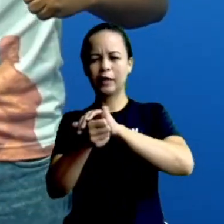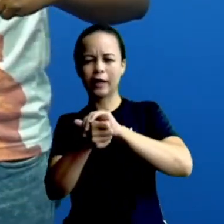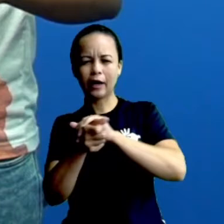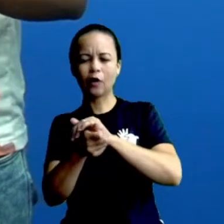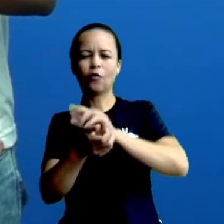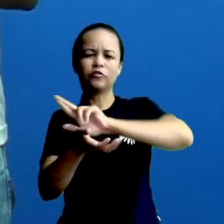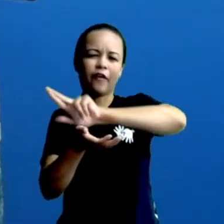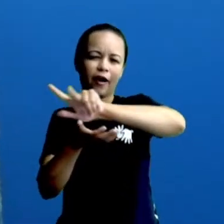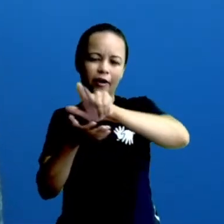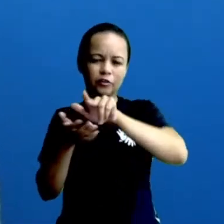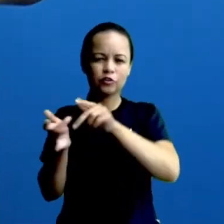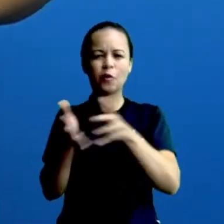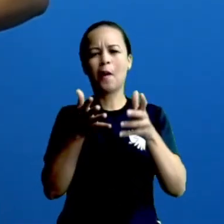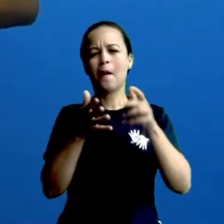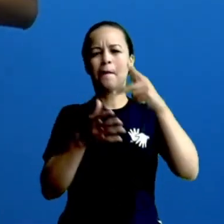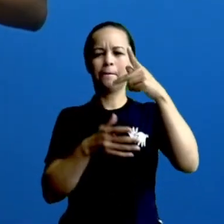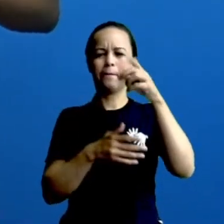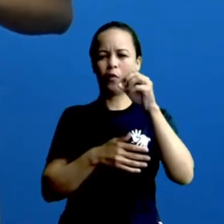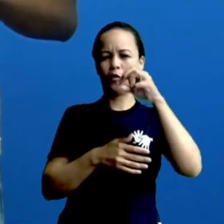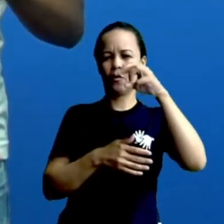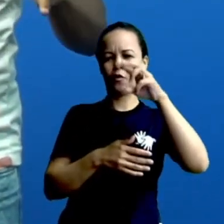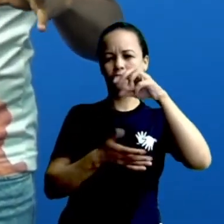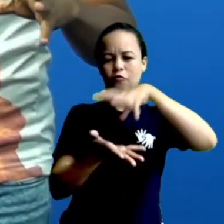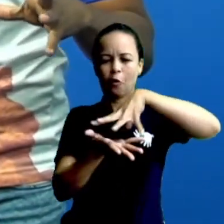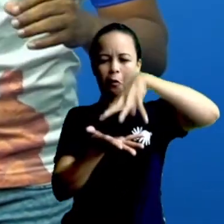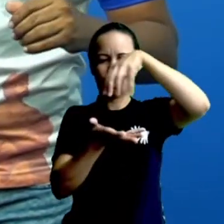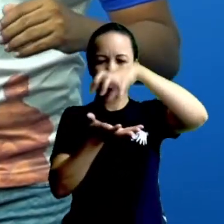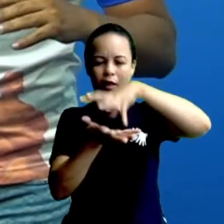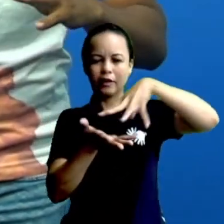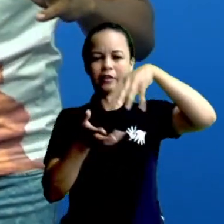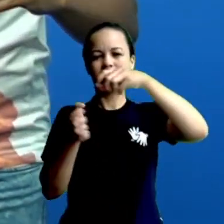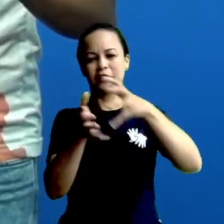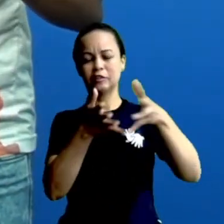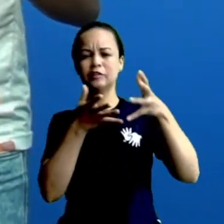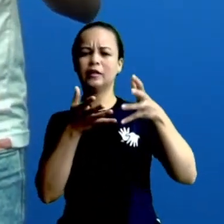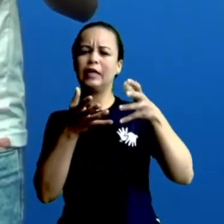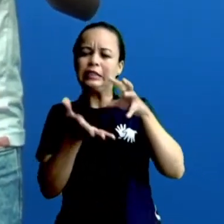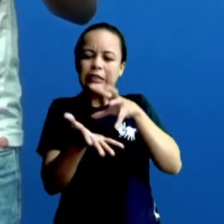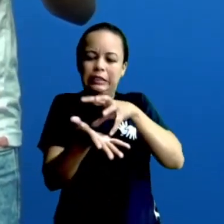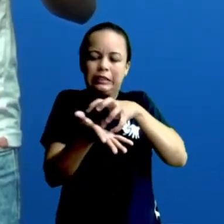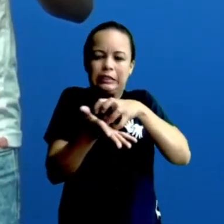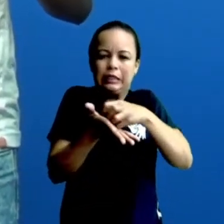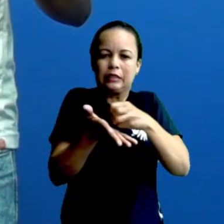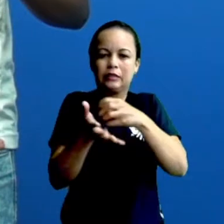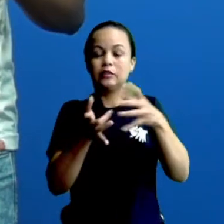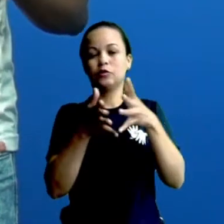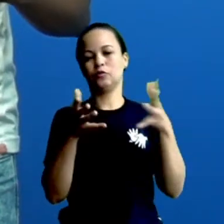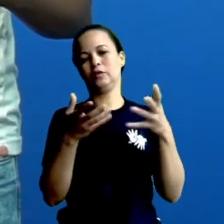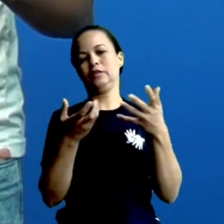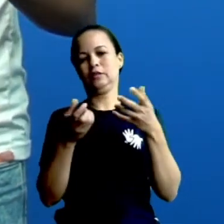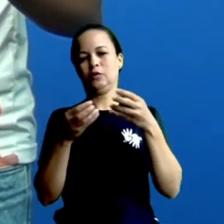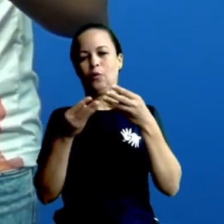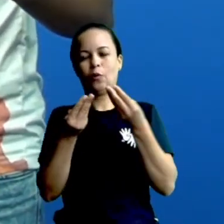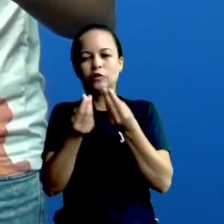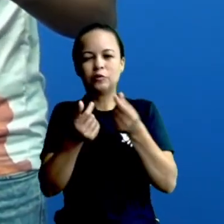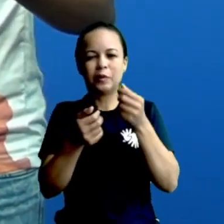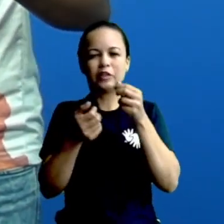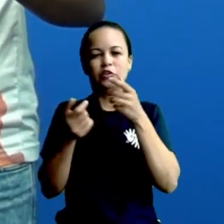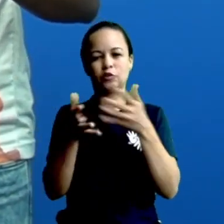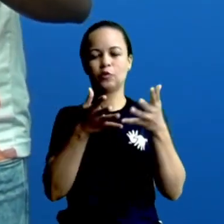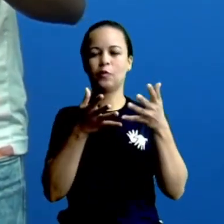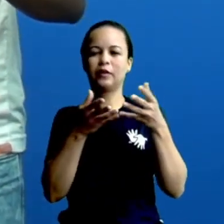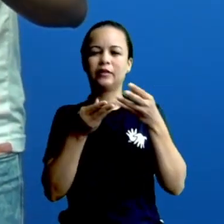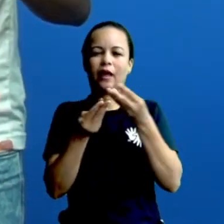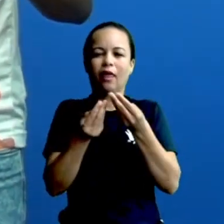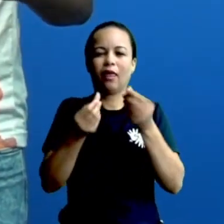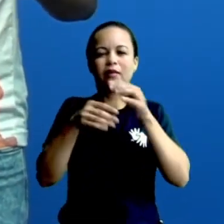sobre ostras, polvos, minhocas, sanguessugas, os bichos molezinhas de se tocar. Afinal de contas,